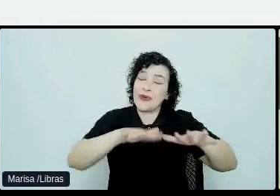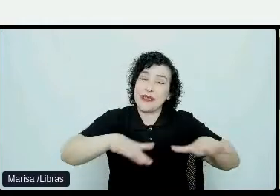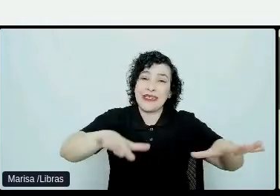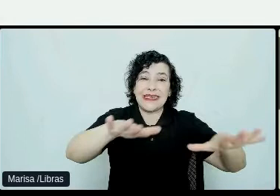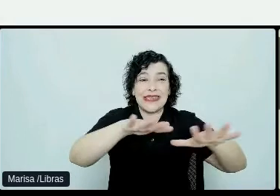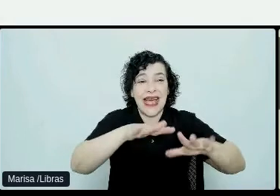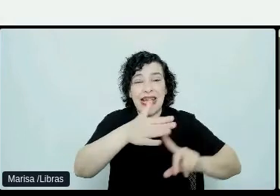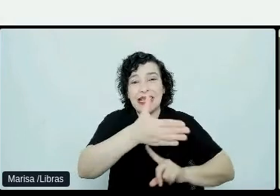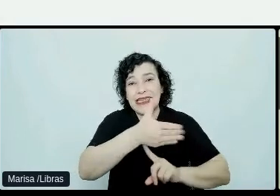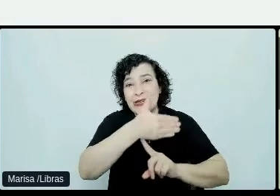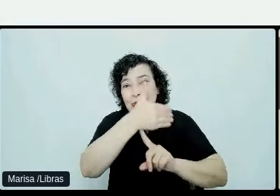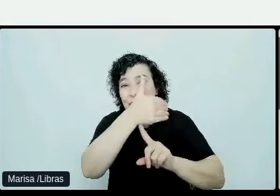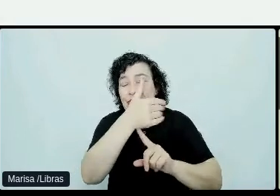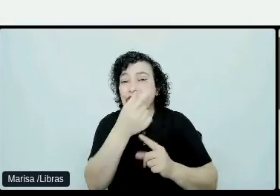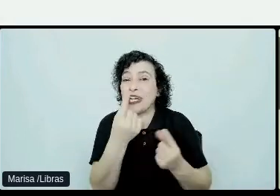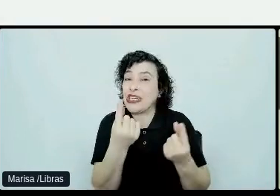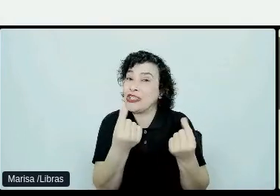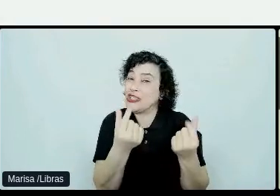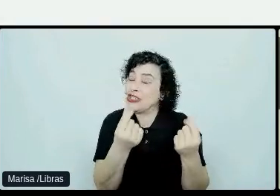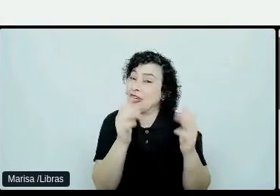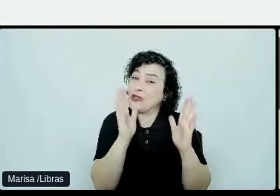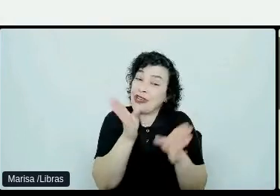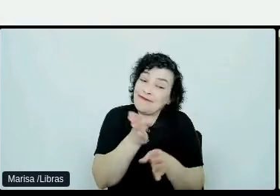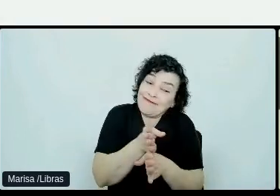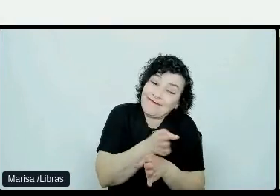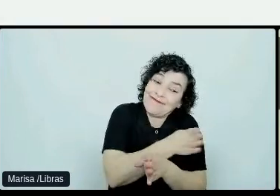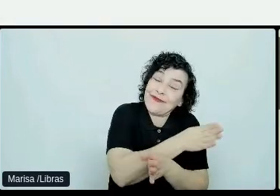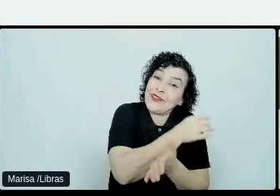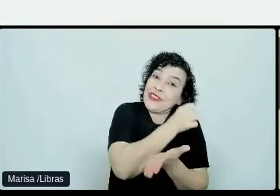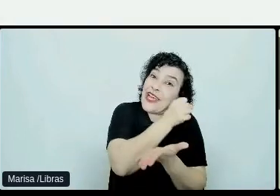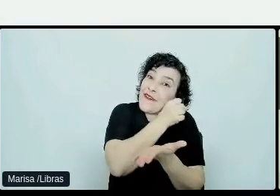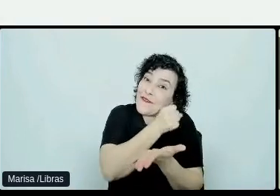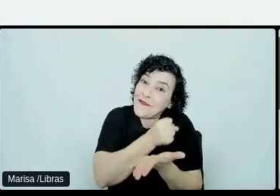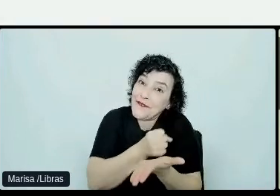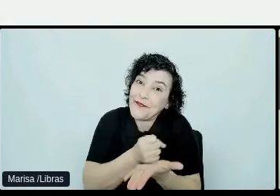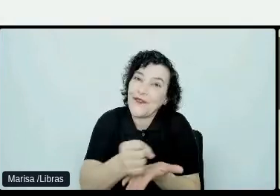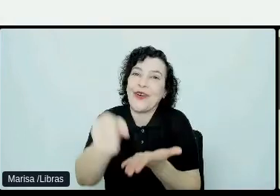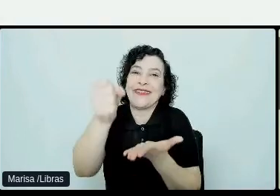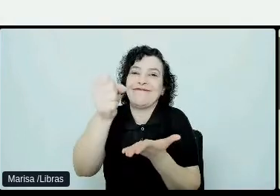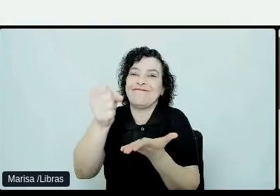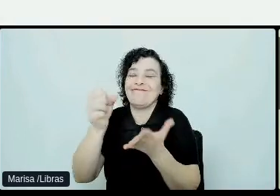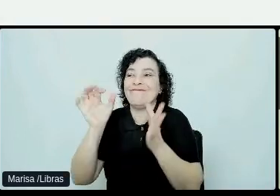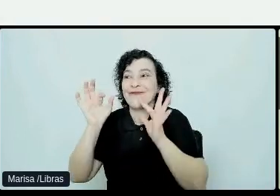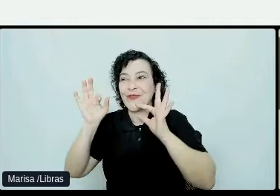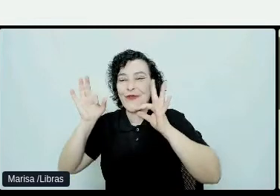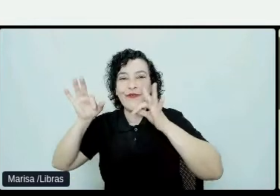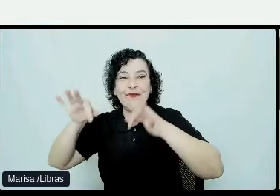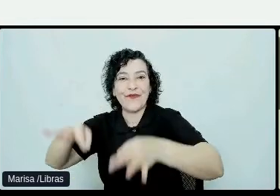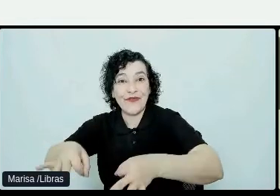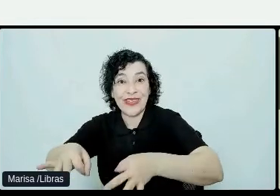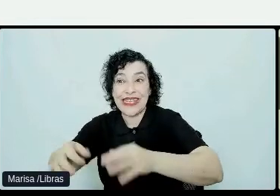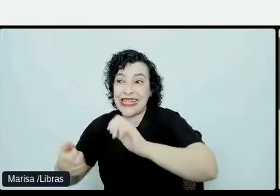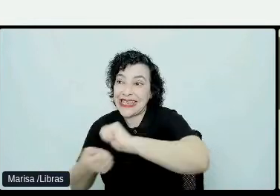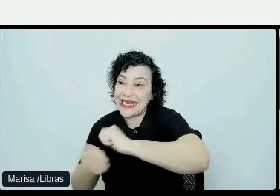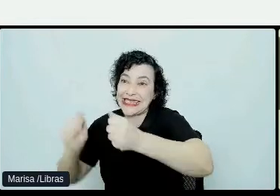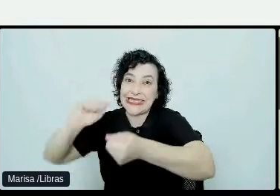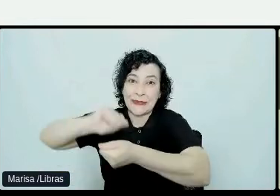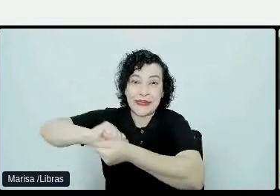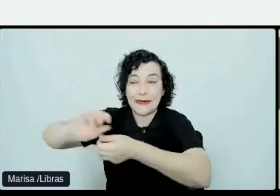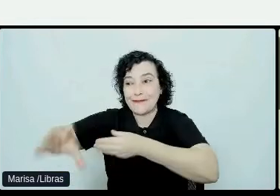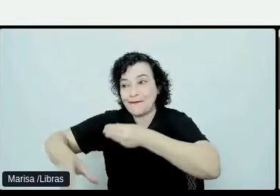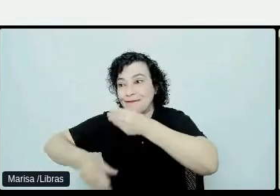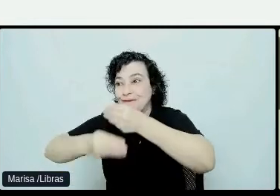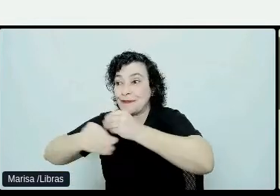né, custos já estavam em andamento do projeto, então não era tão simples como mudar uma cor,